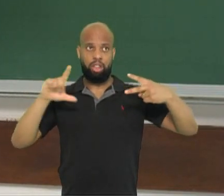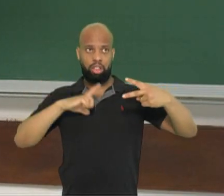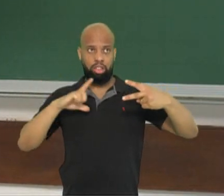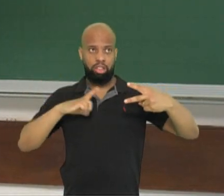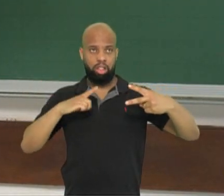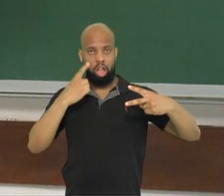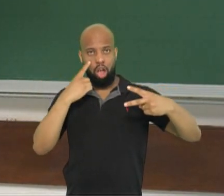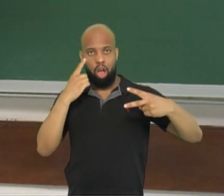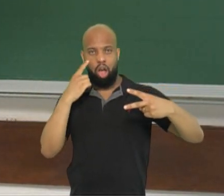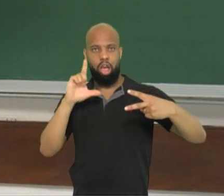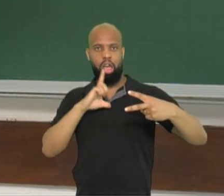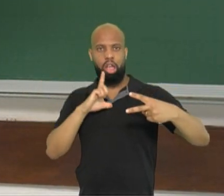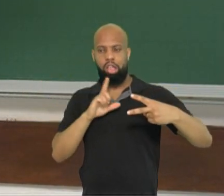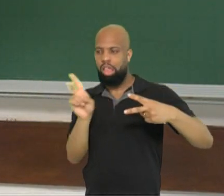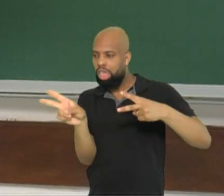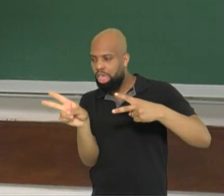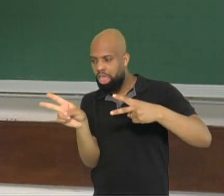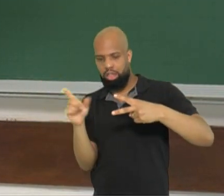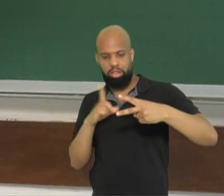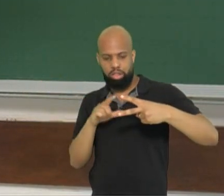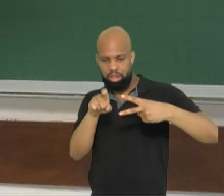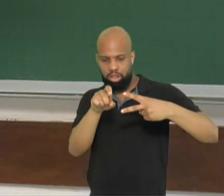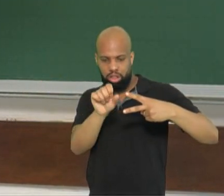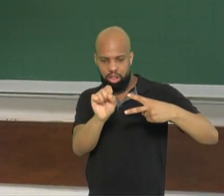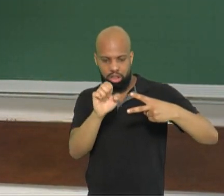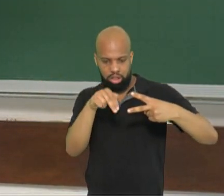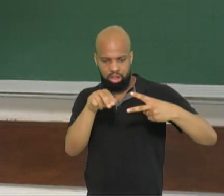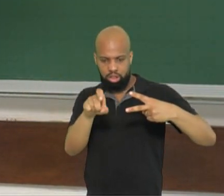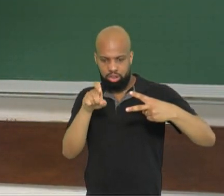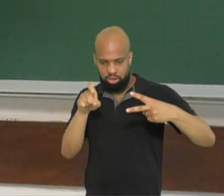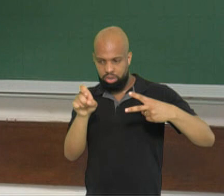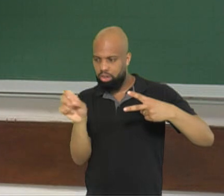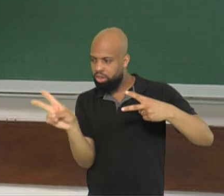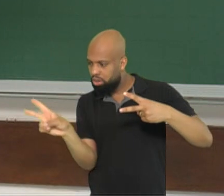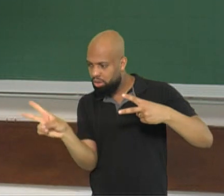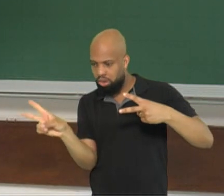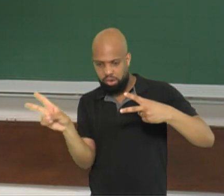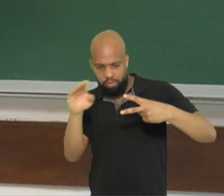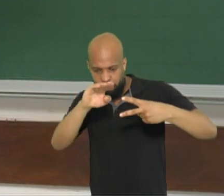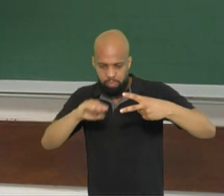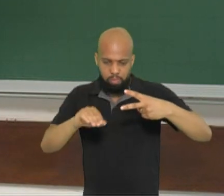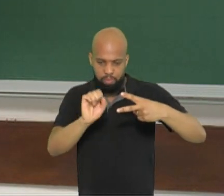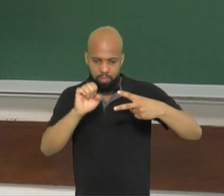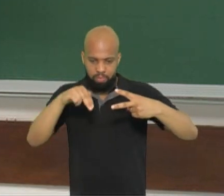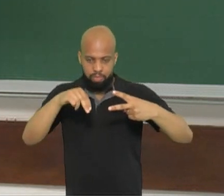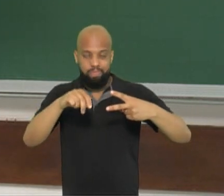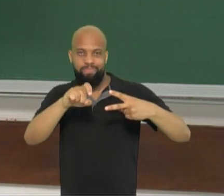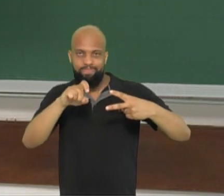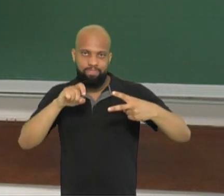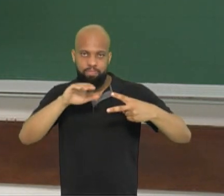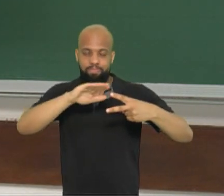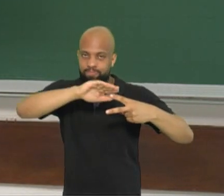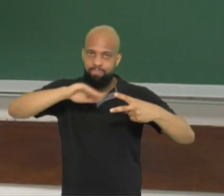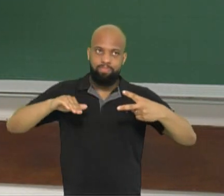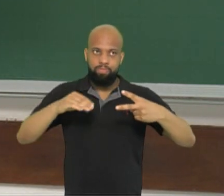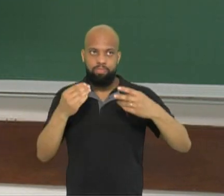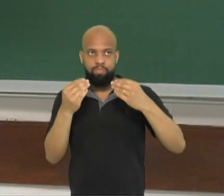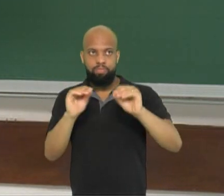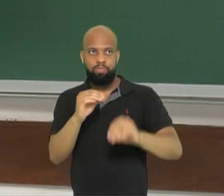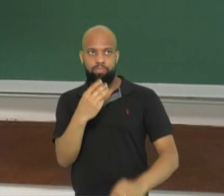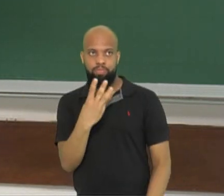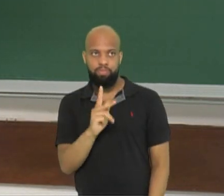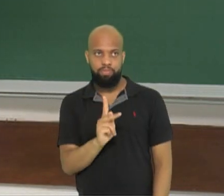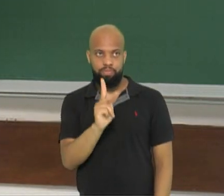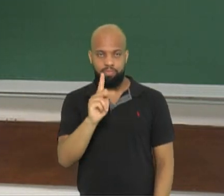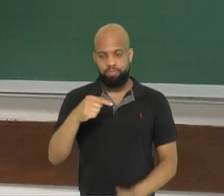e 1. Então, no lugar de seno de x, coloquei 3K mais 1. E isso aqui, ó, gente, é uma inequação